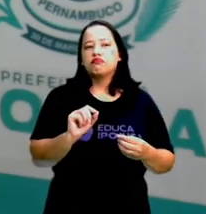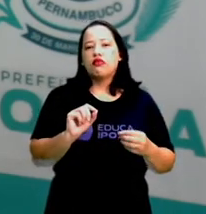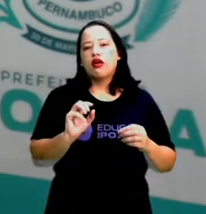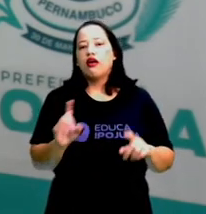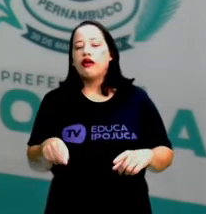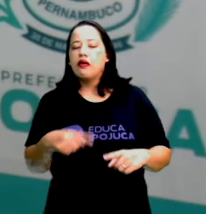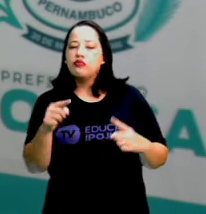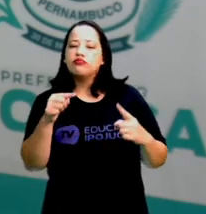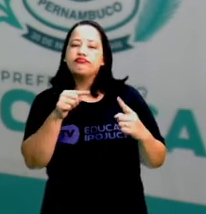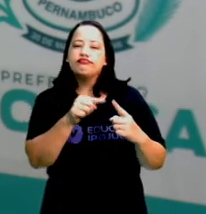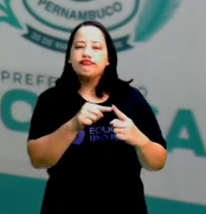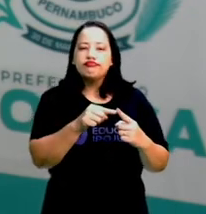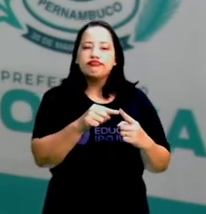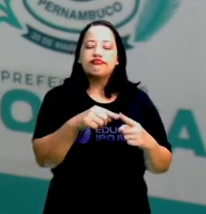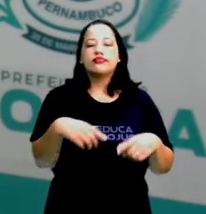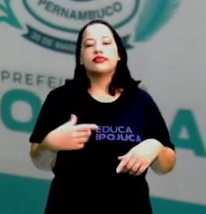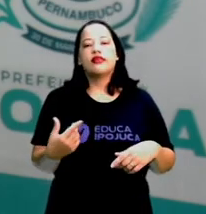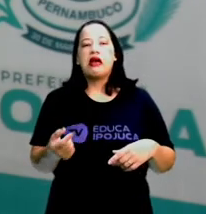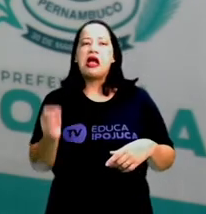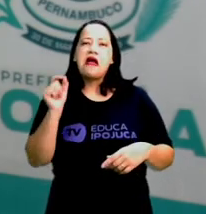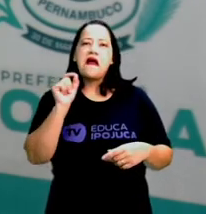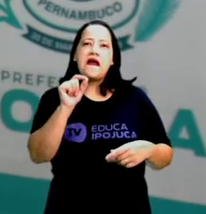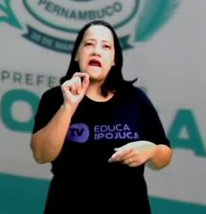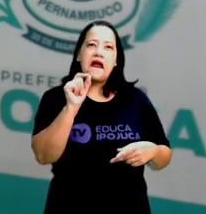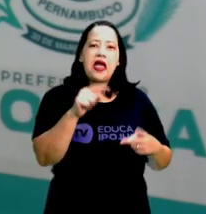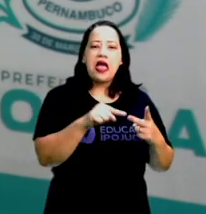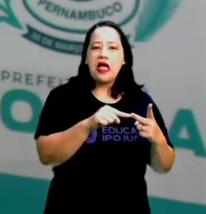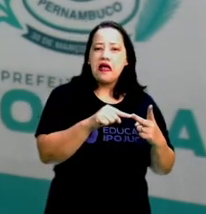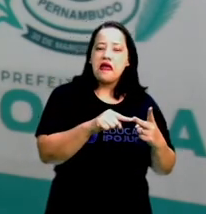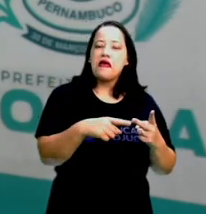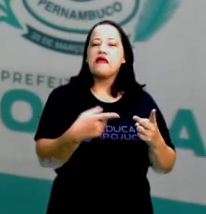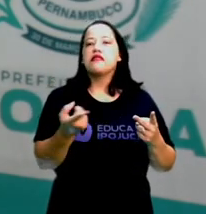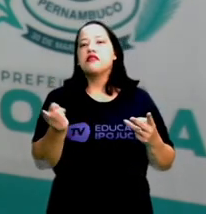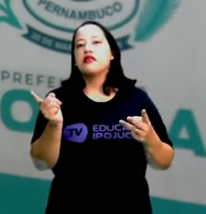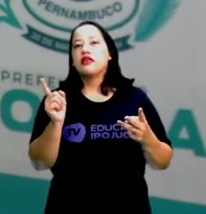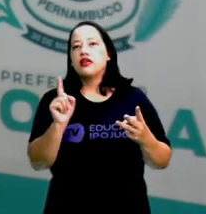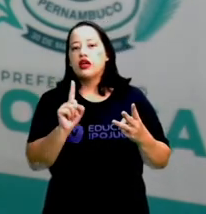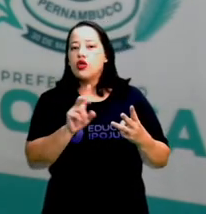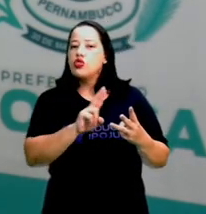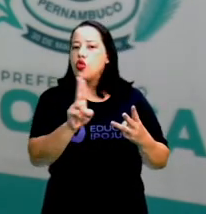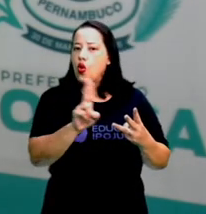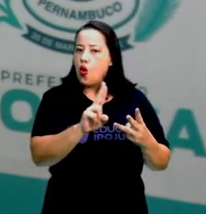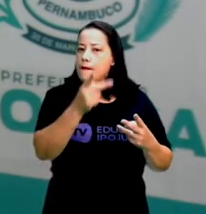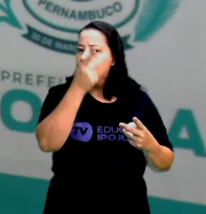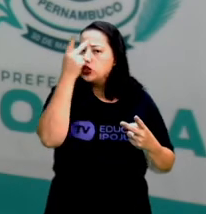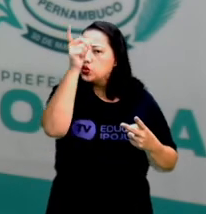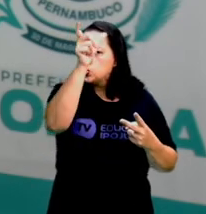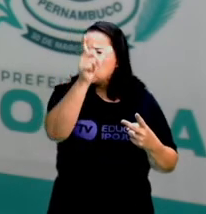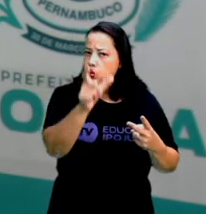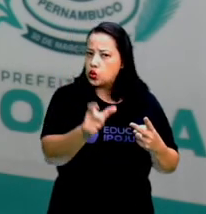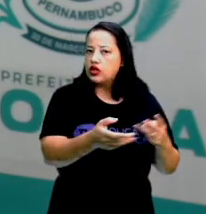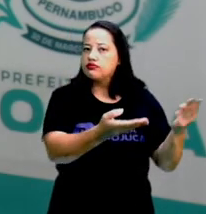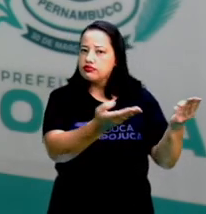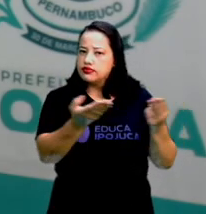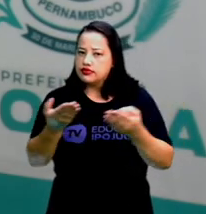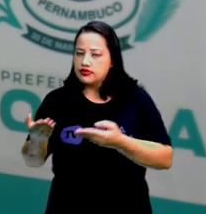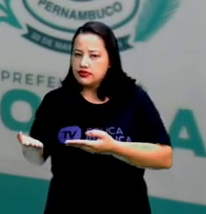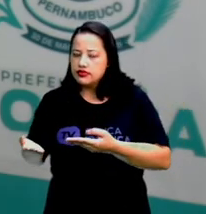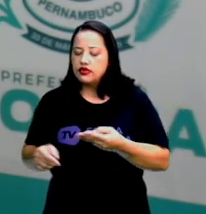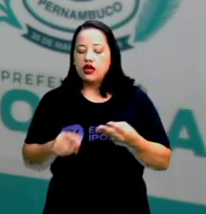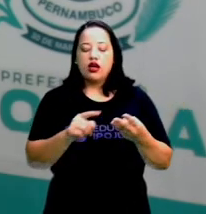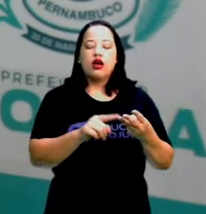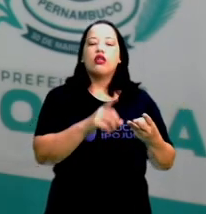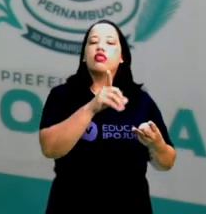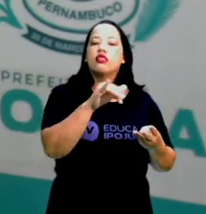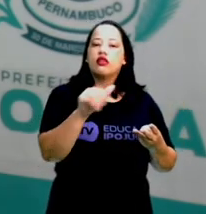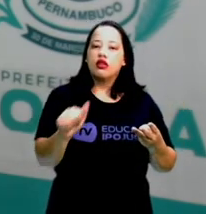destinado? Para quem será enviado, né, o nome do convidado, a data, o